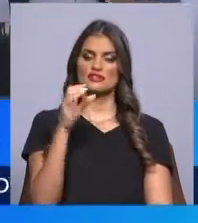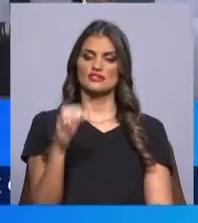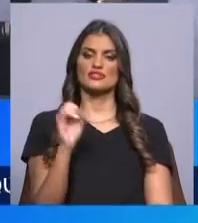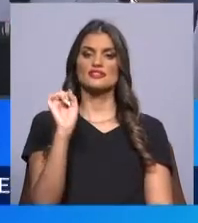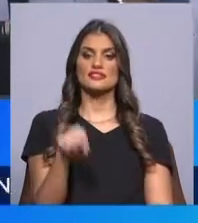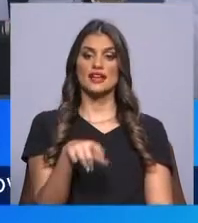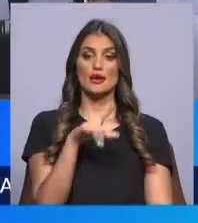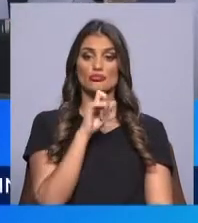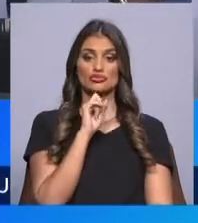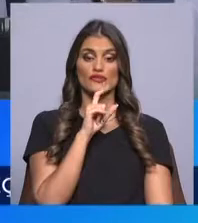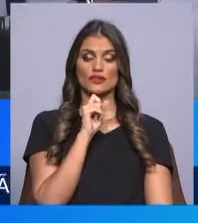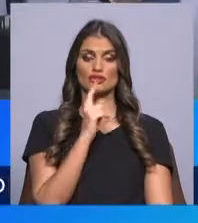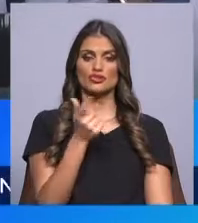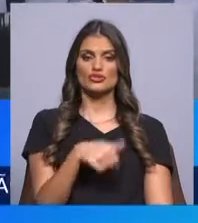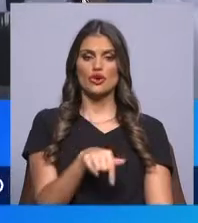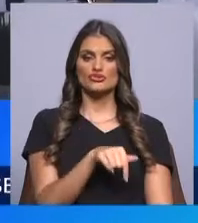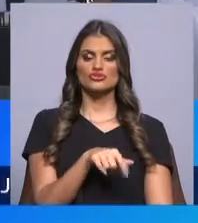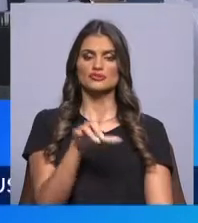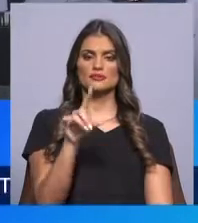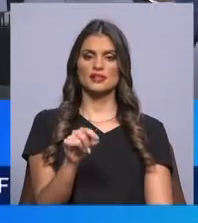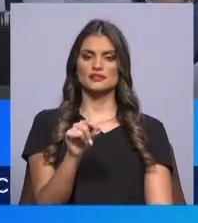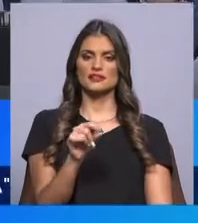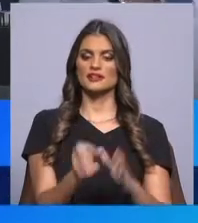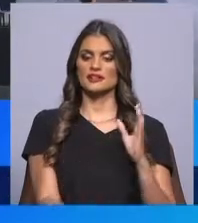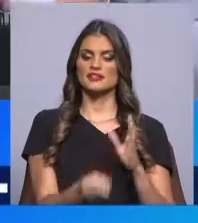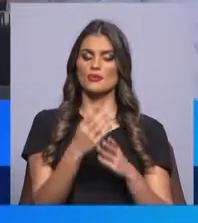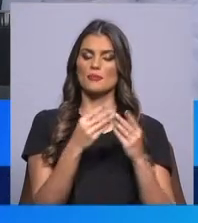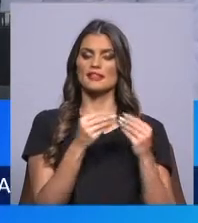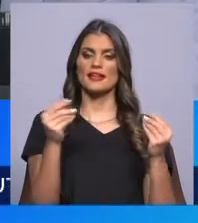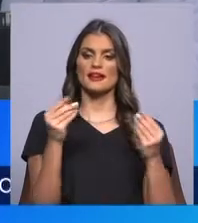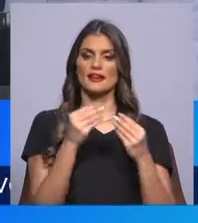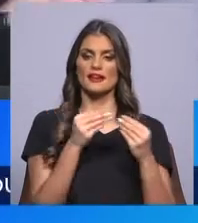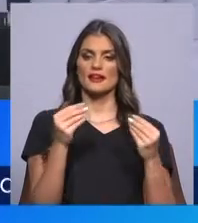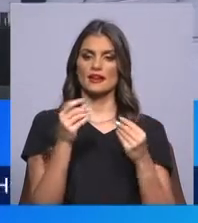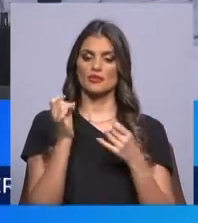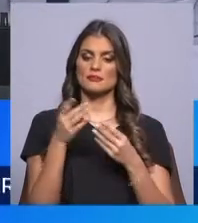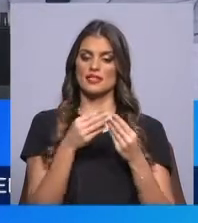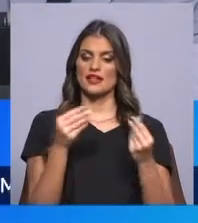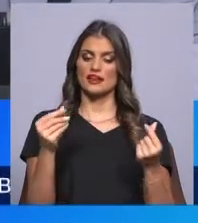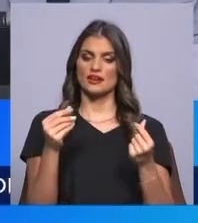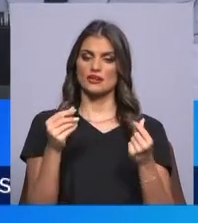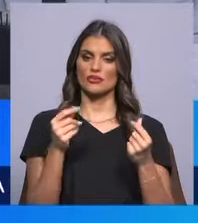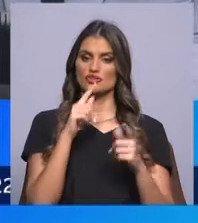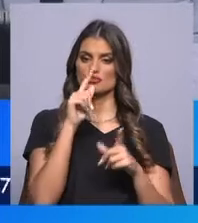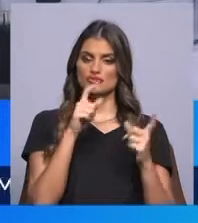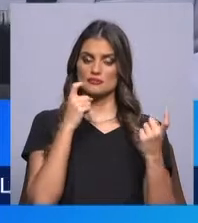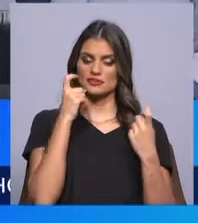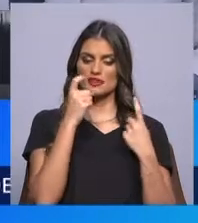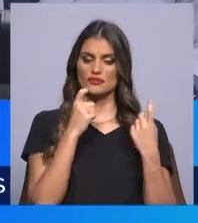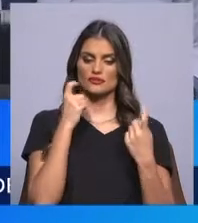é possível nós termos ali também a criação de matéria e antimatéria. O que os astrónomos pensavam era